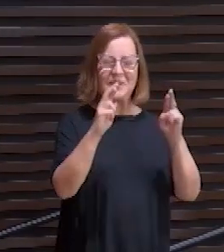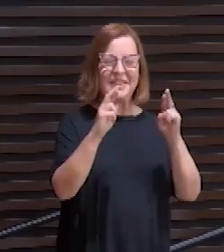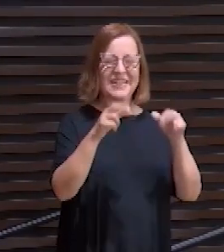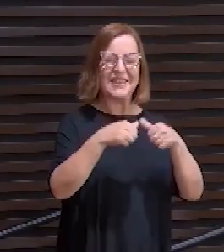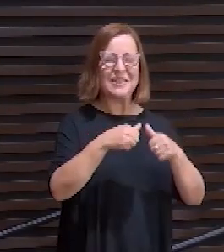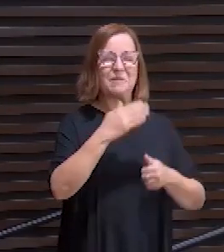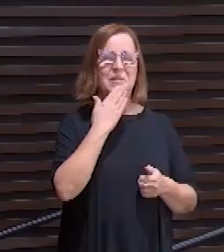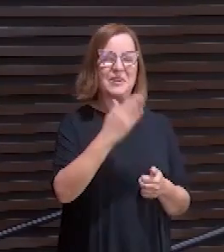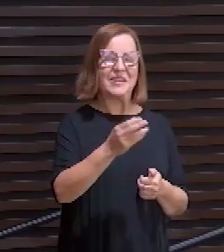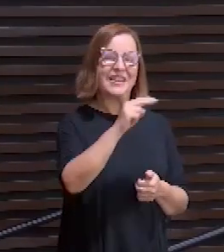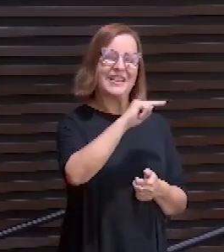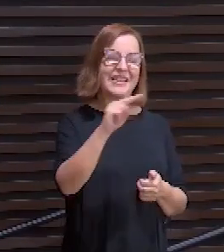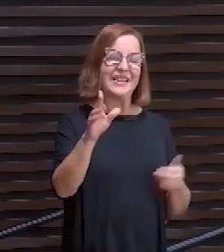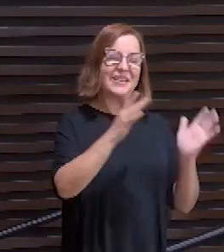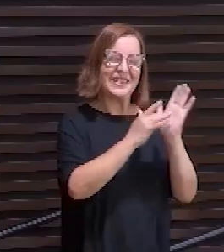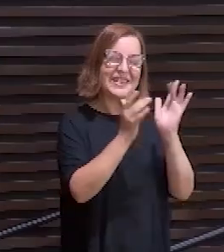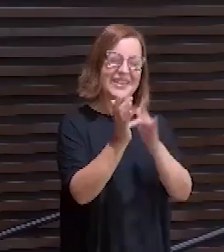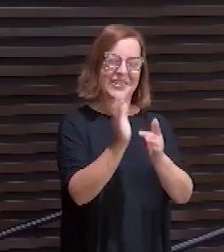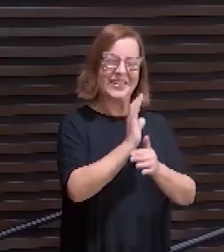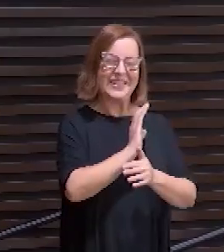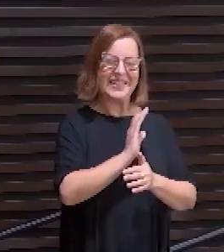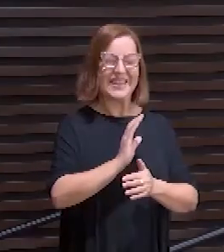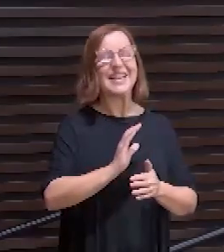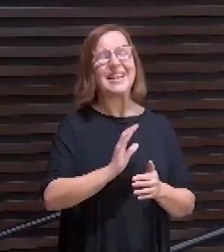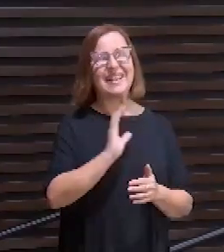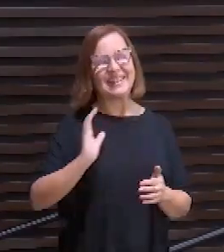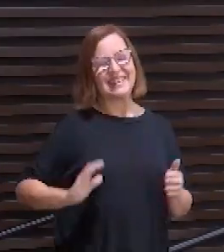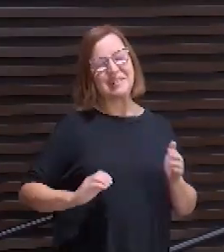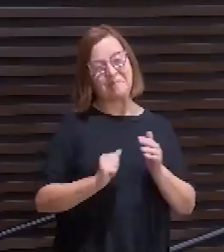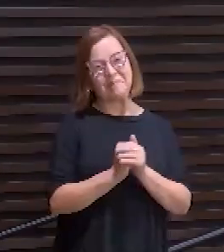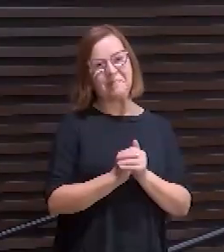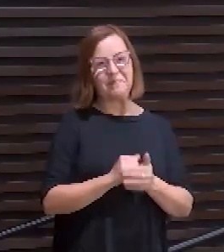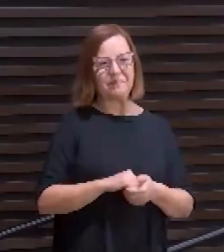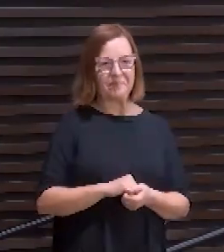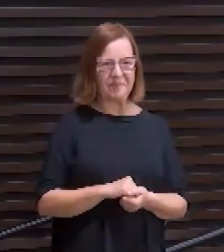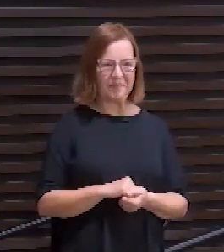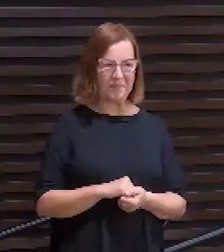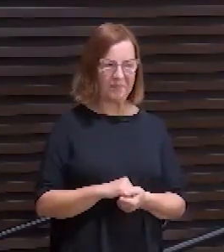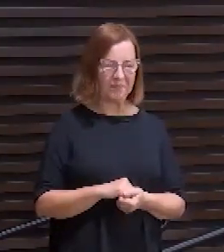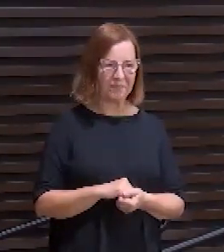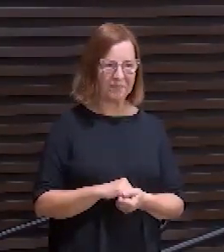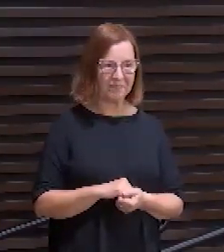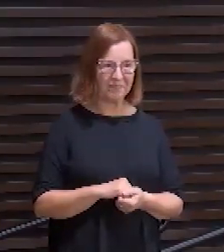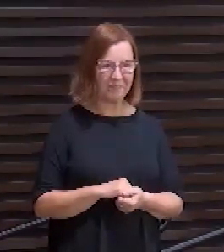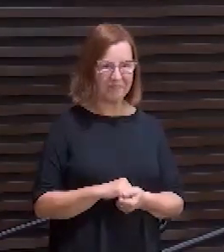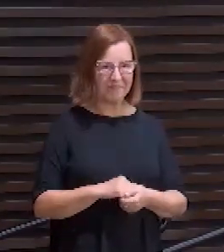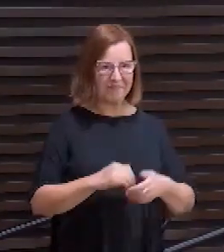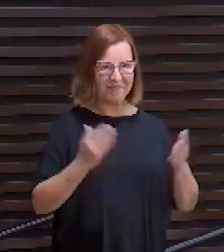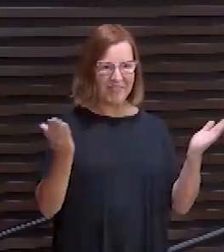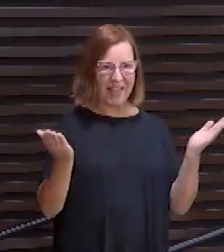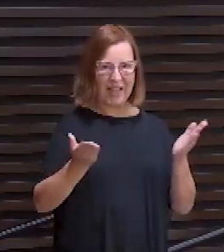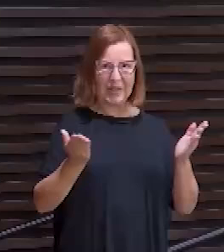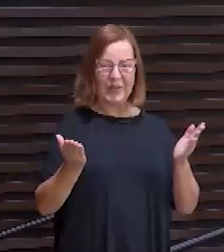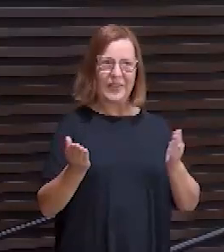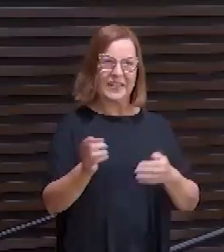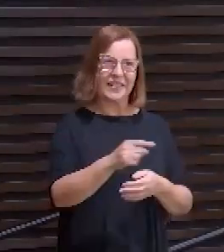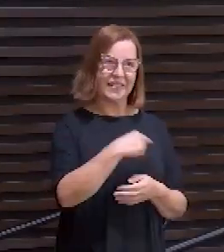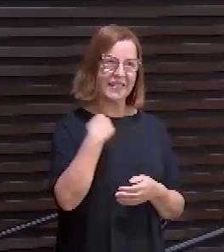pedimos em nome de Jesus. Amém. Queridos, então nós vamos fazer agora